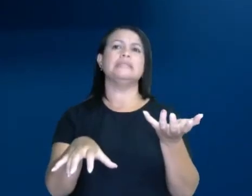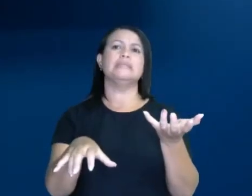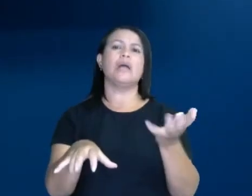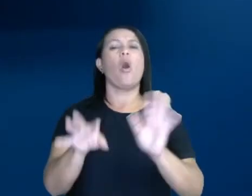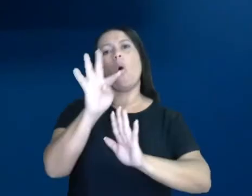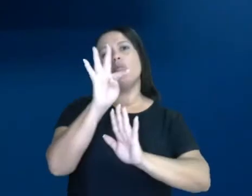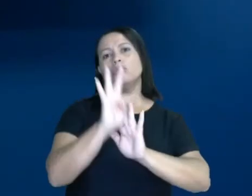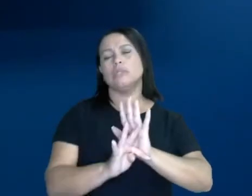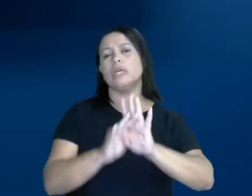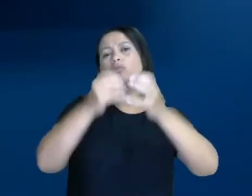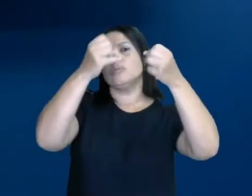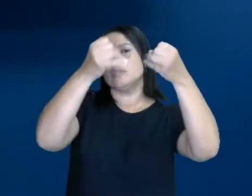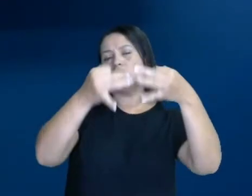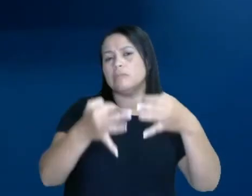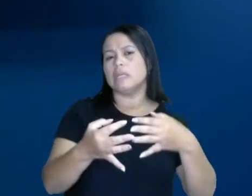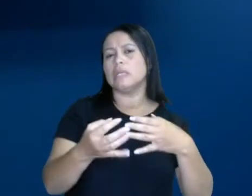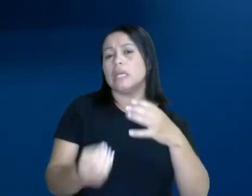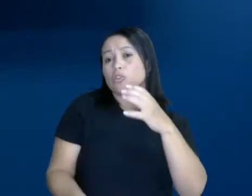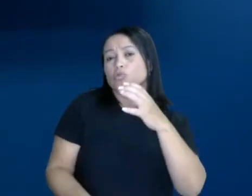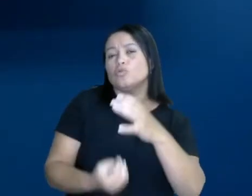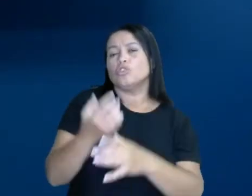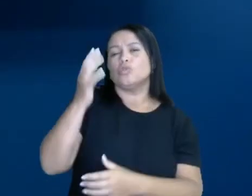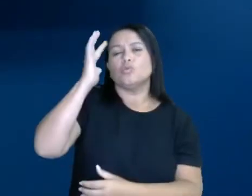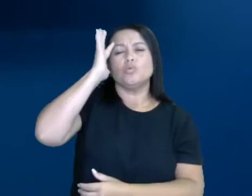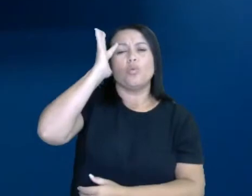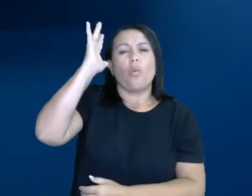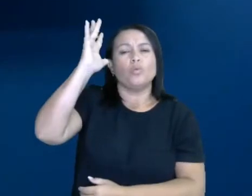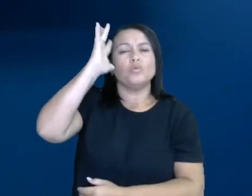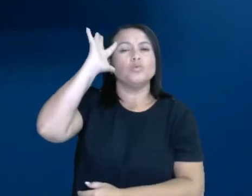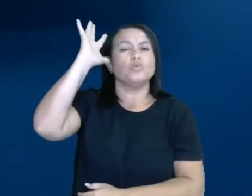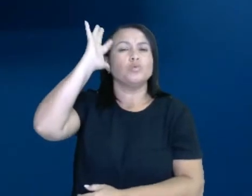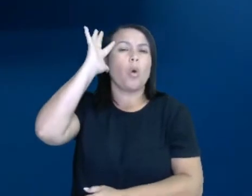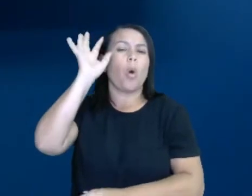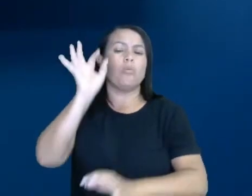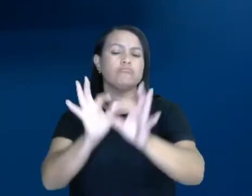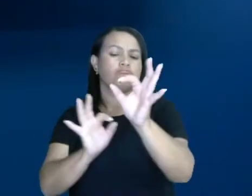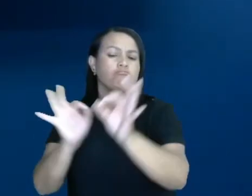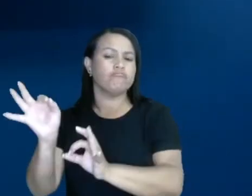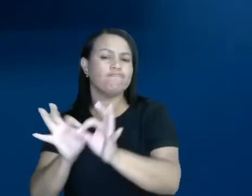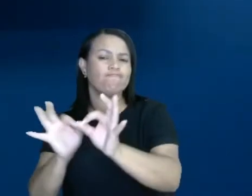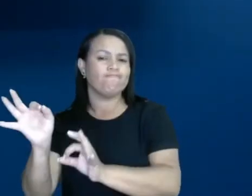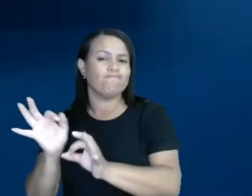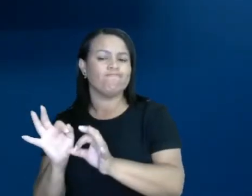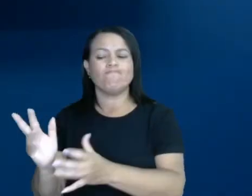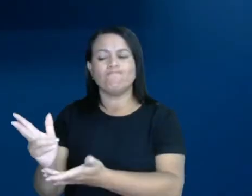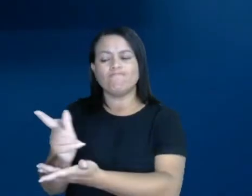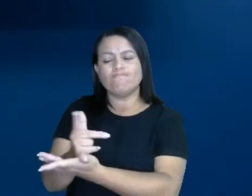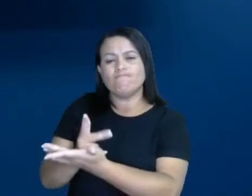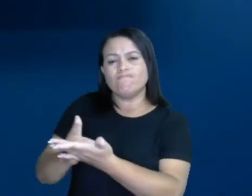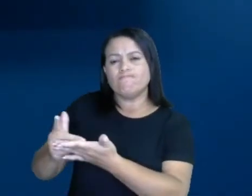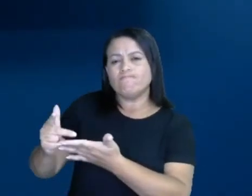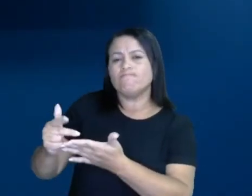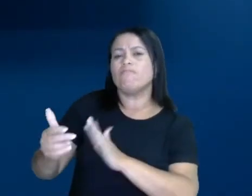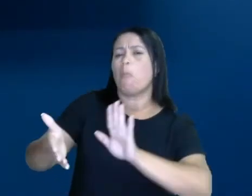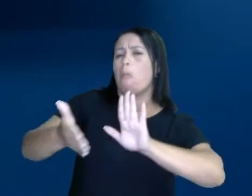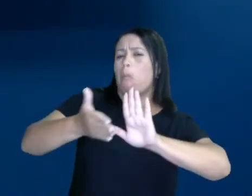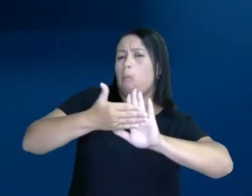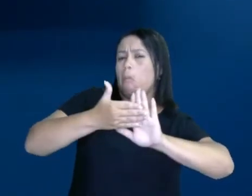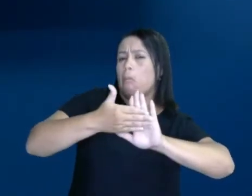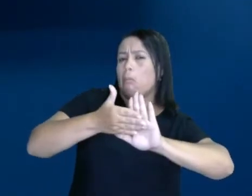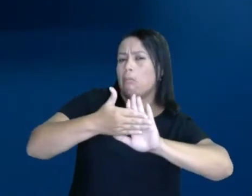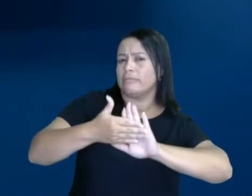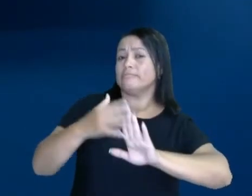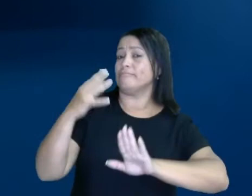texto fala, ela surgiu de um sonho, né? Foi uma cidade planejada, bonita, um plano bonito, como vocês puderam